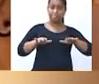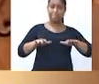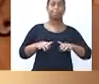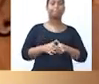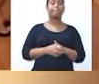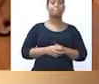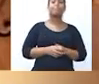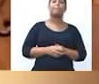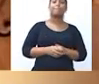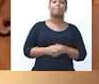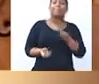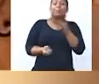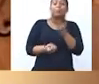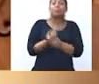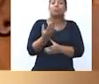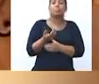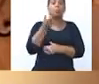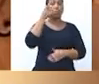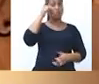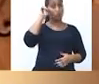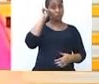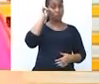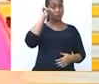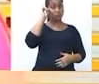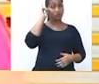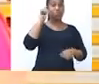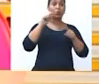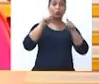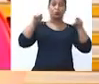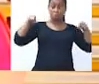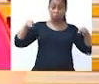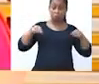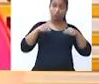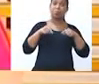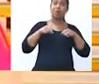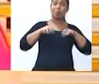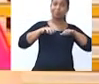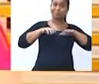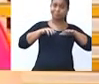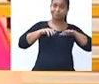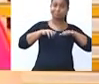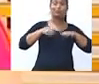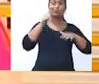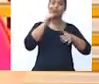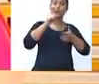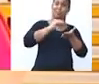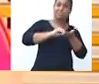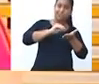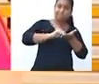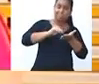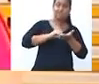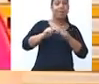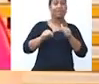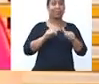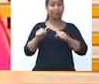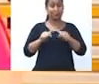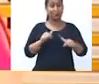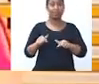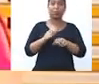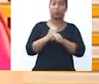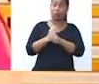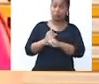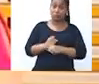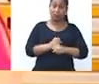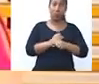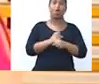computação, os computadores surgiram onde? No ambiente de escritório, onde, sim, a gente tinha o quê? Secretárias que trabalhavam, perfeito, com dados